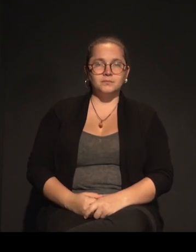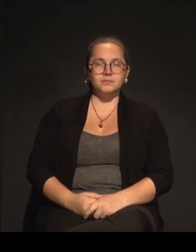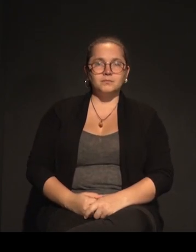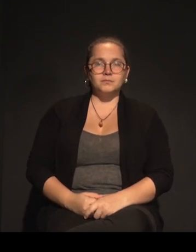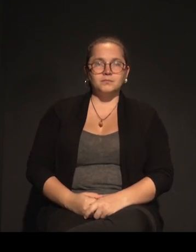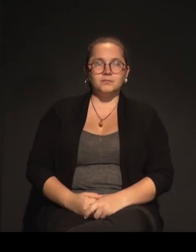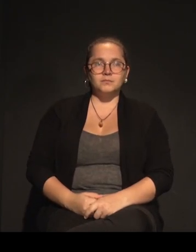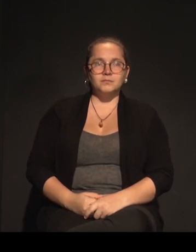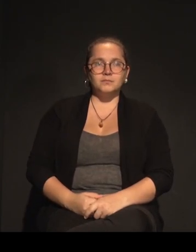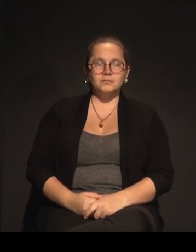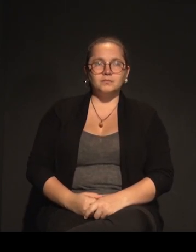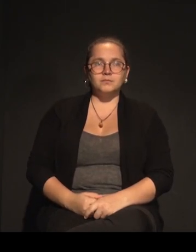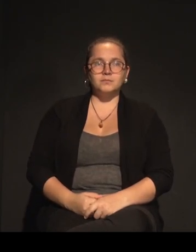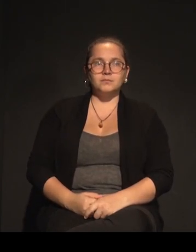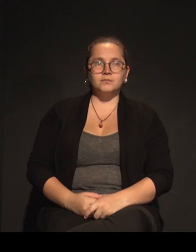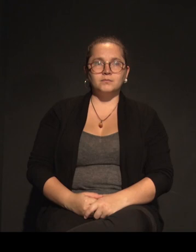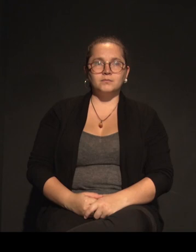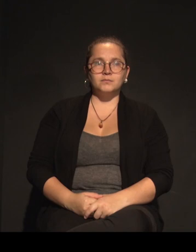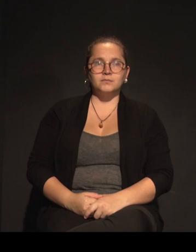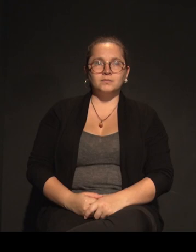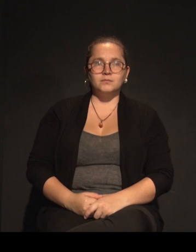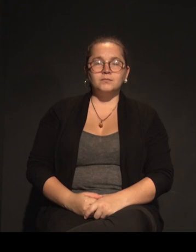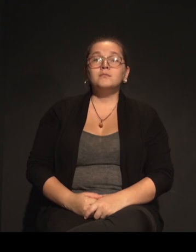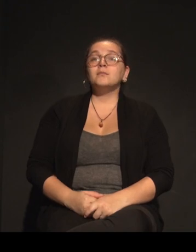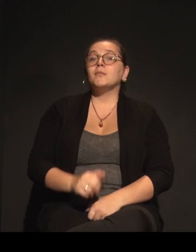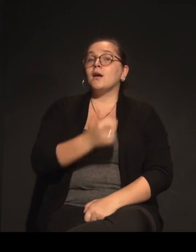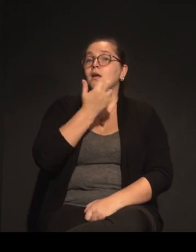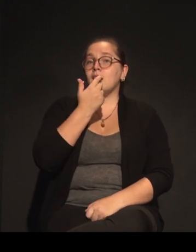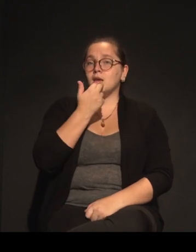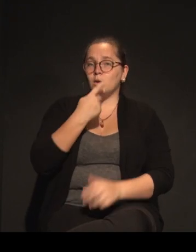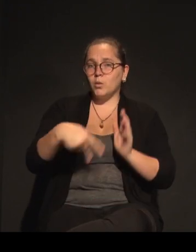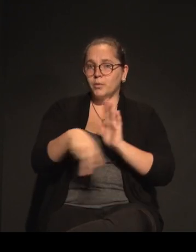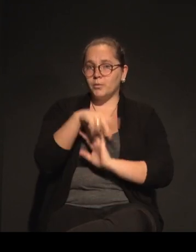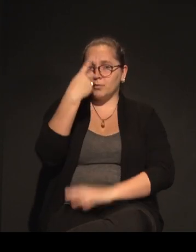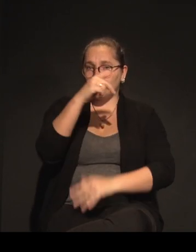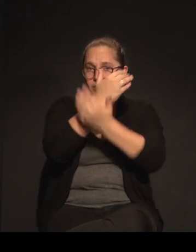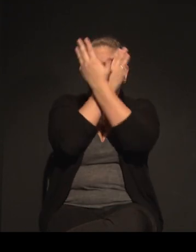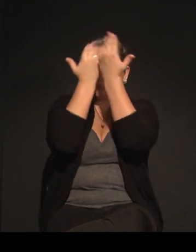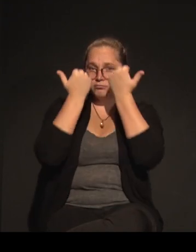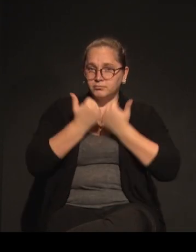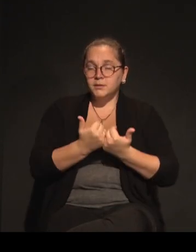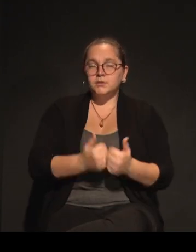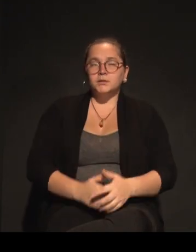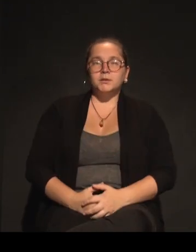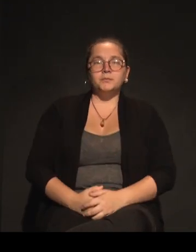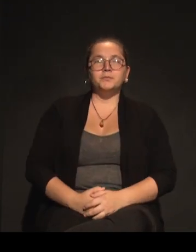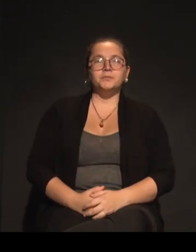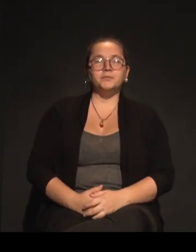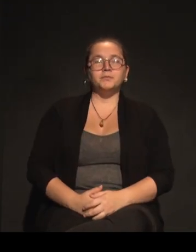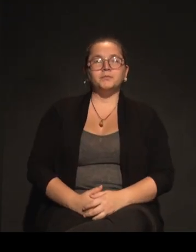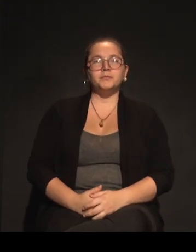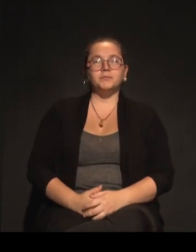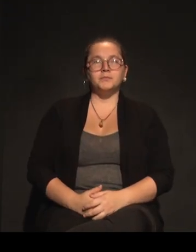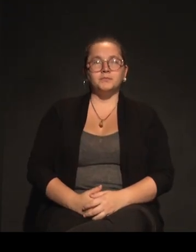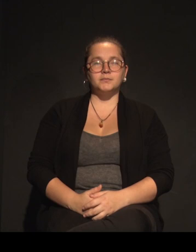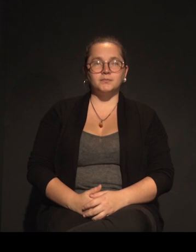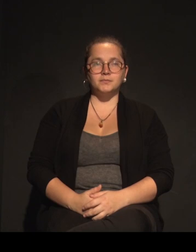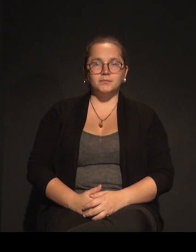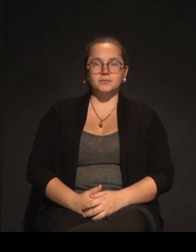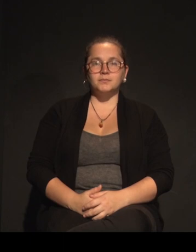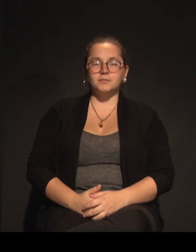de canto e ele já não é ficar quieto usa não é chiclete